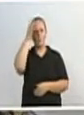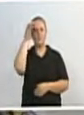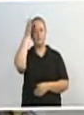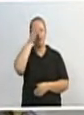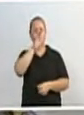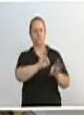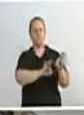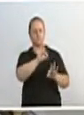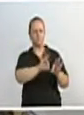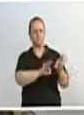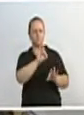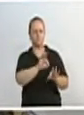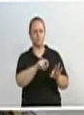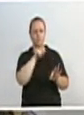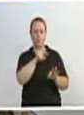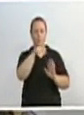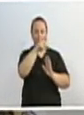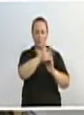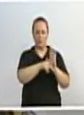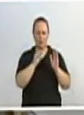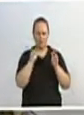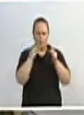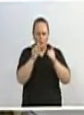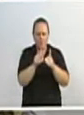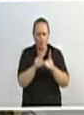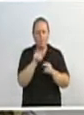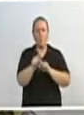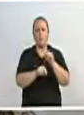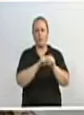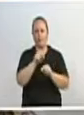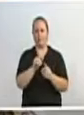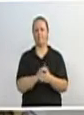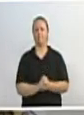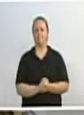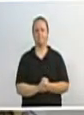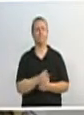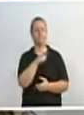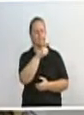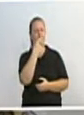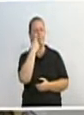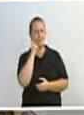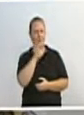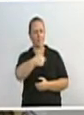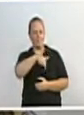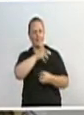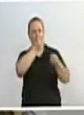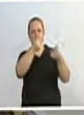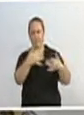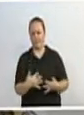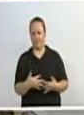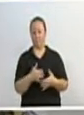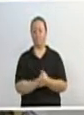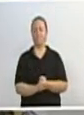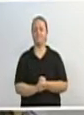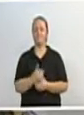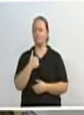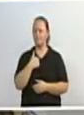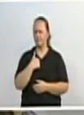bem qualificou aqui antes. Eu não teria muitas coisas a colocar, apenas umas